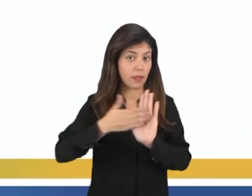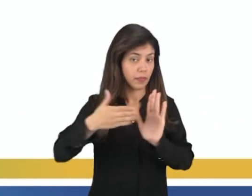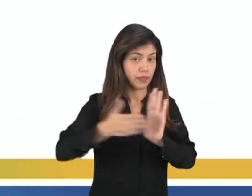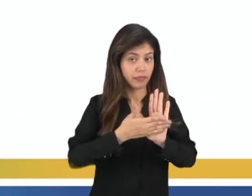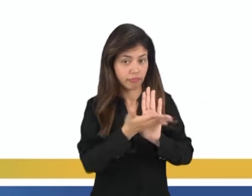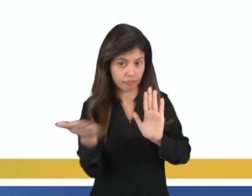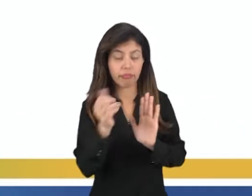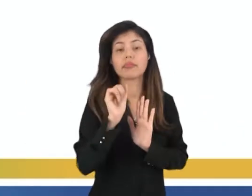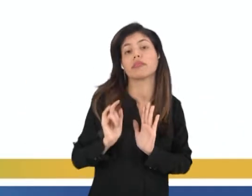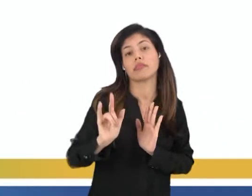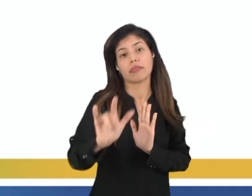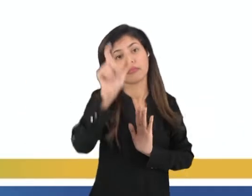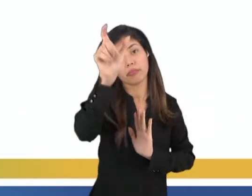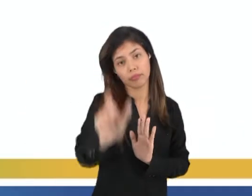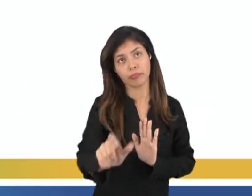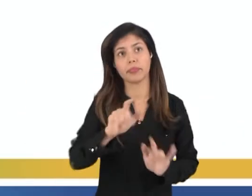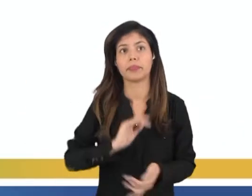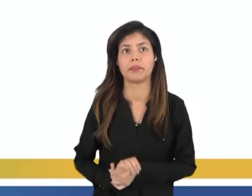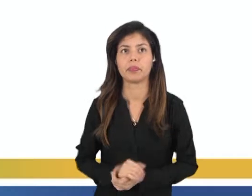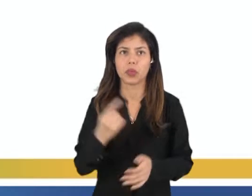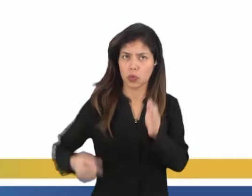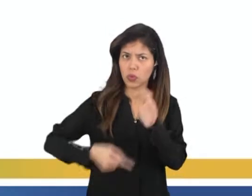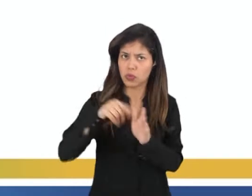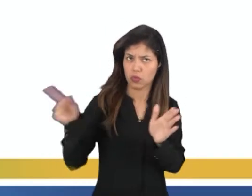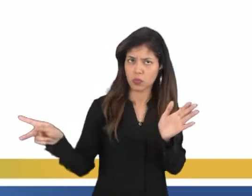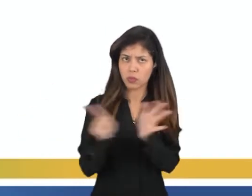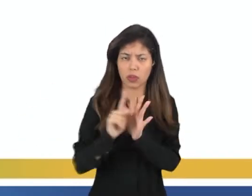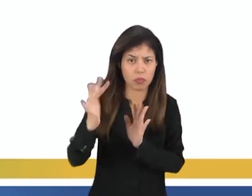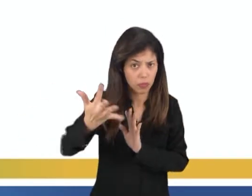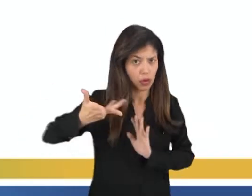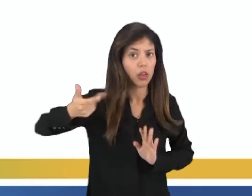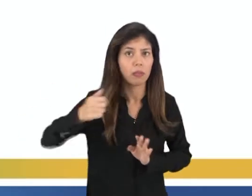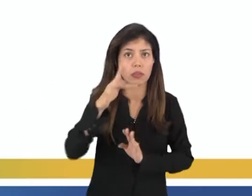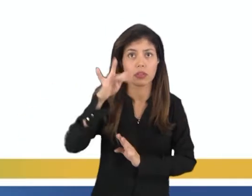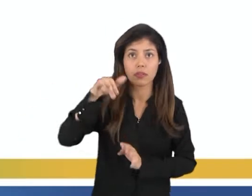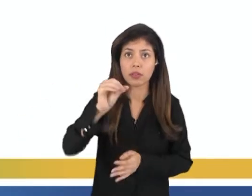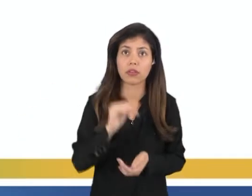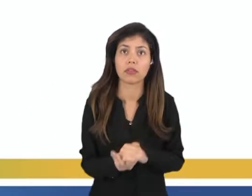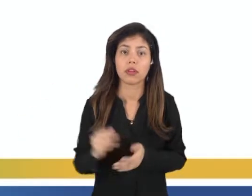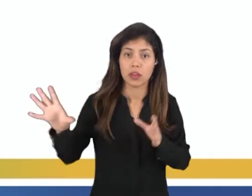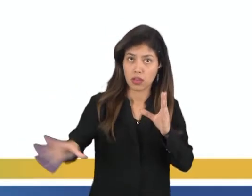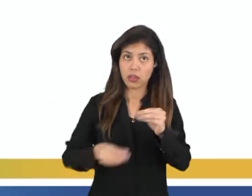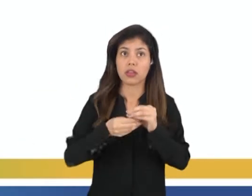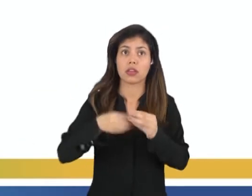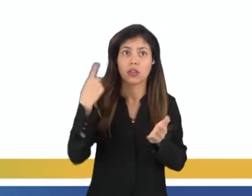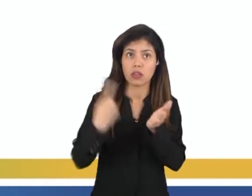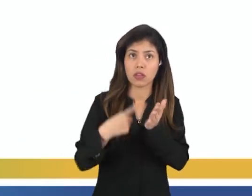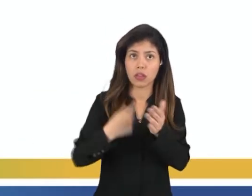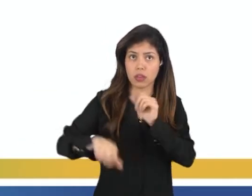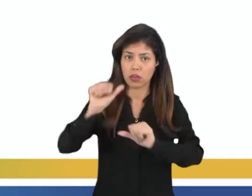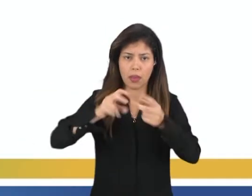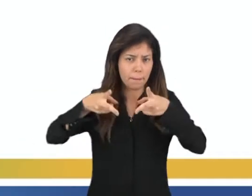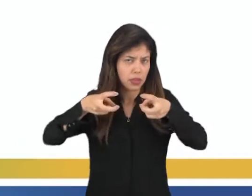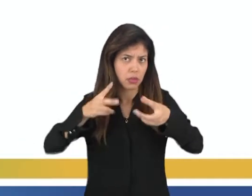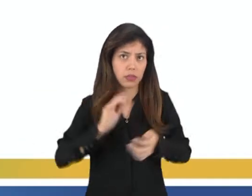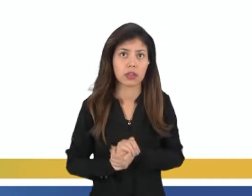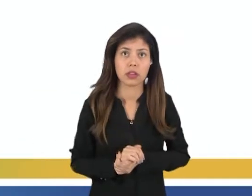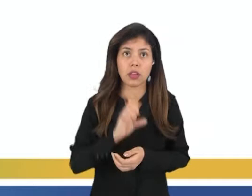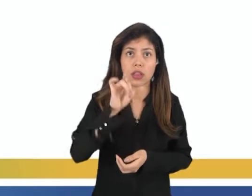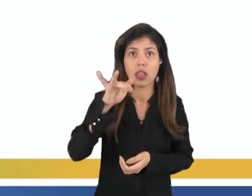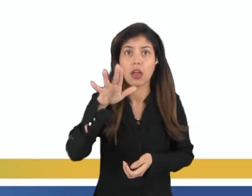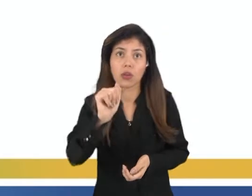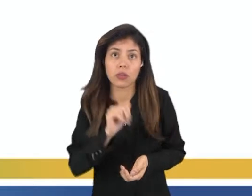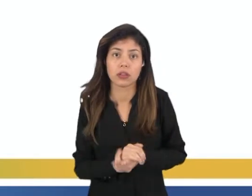uma referência entre os fãs. Um dos propósitos habituais do fanon é preencher as contradições percebidas ou